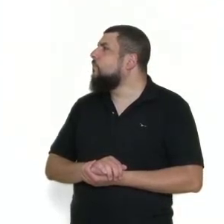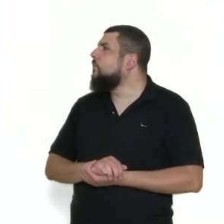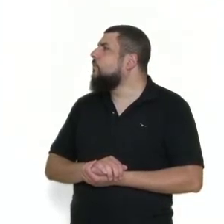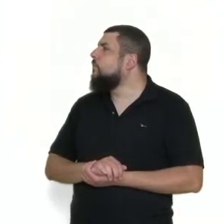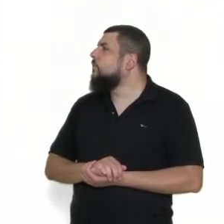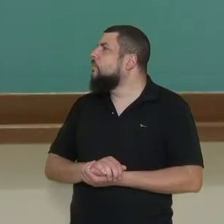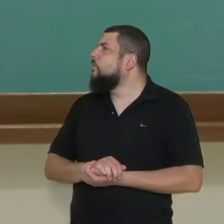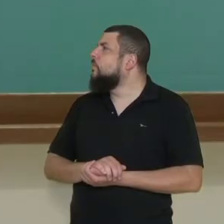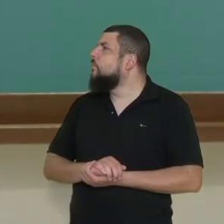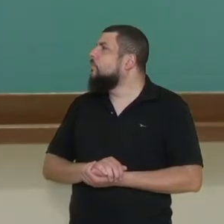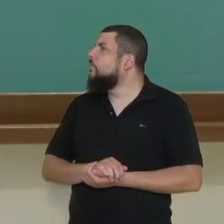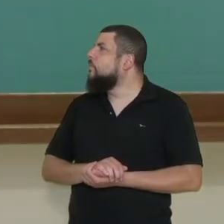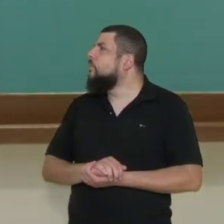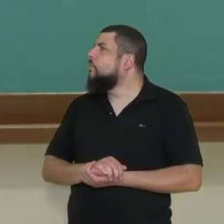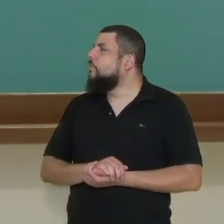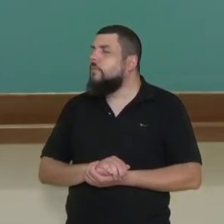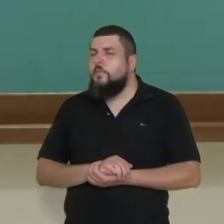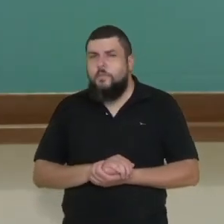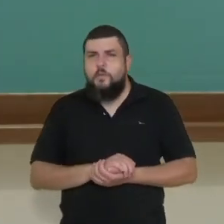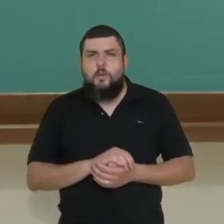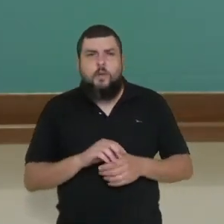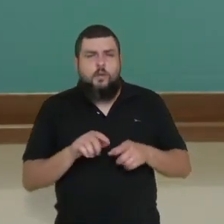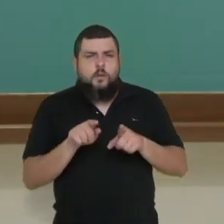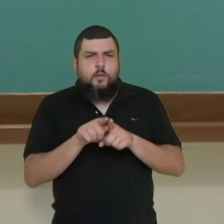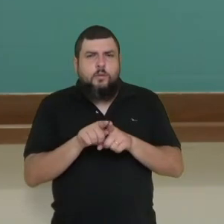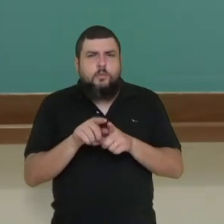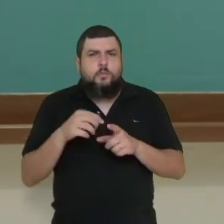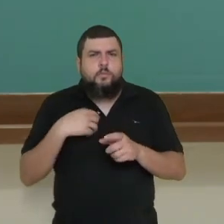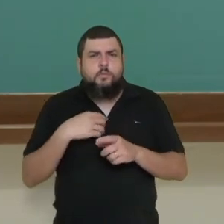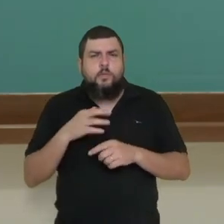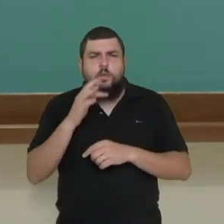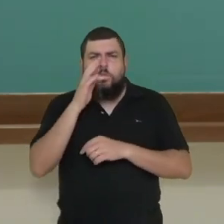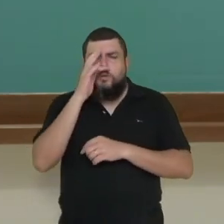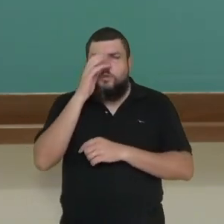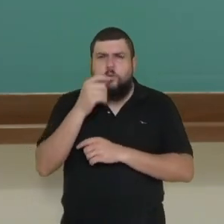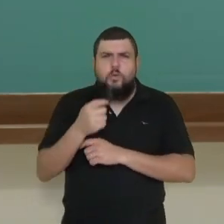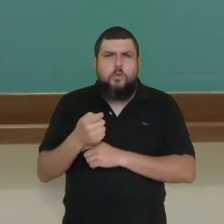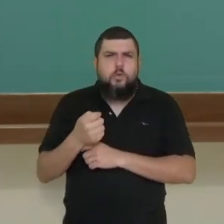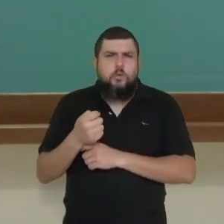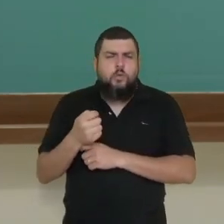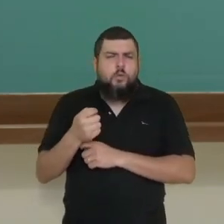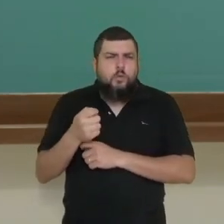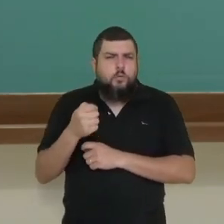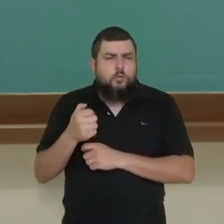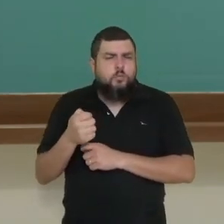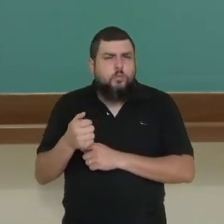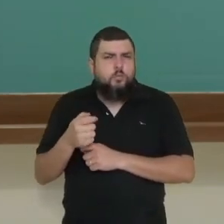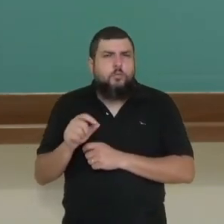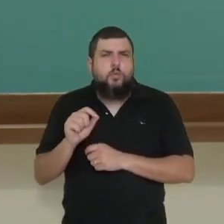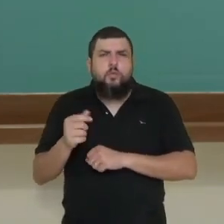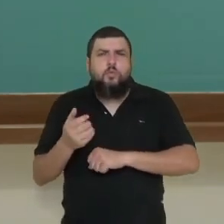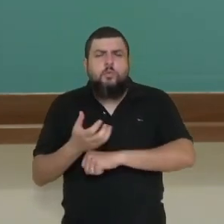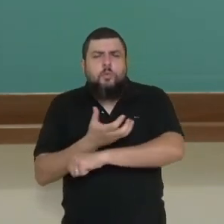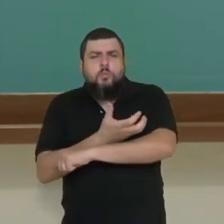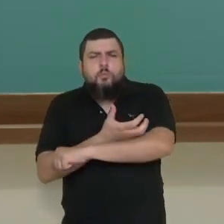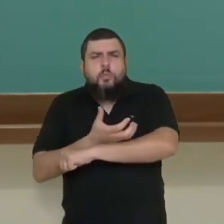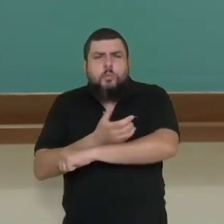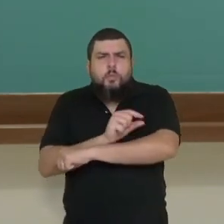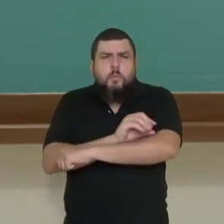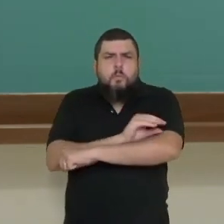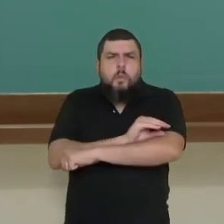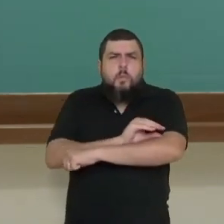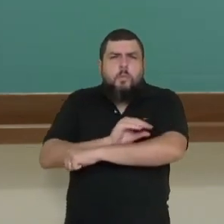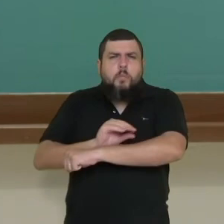insetos, tá? E a vegetação pouca que é, de diversidade baixa, é formada por gramíneas e arbustos adaptados ao